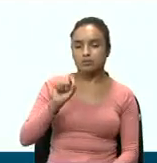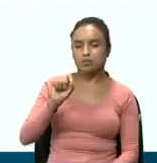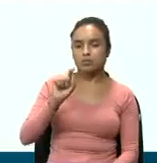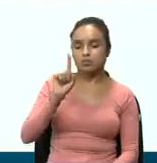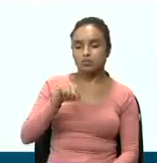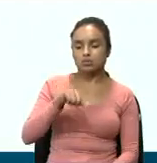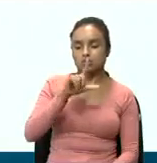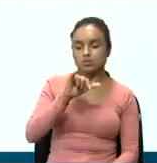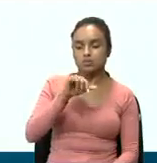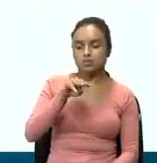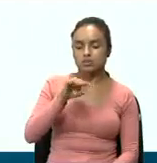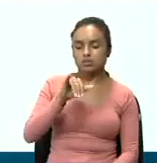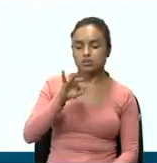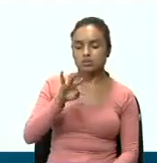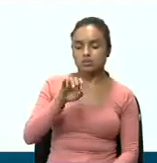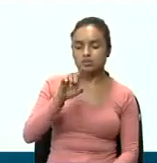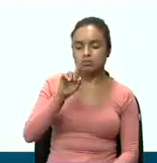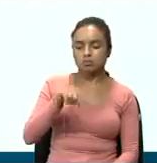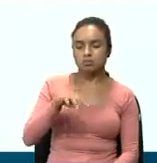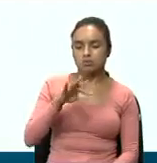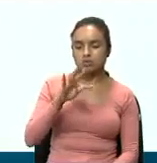de t tendendo ao infinito.